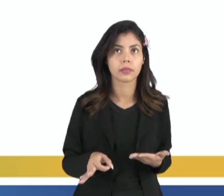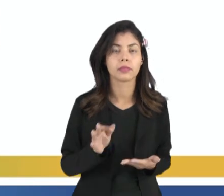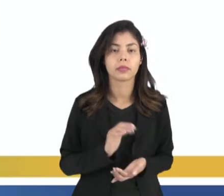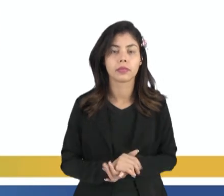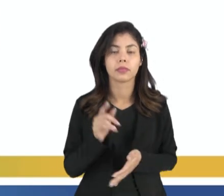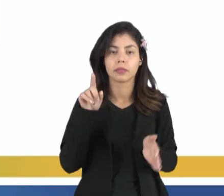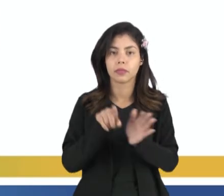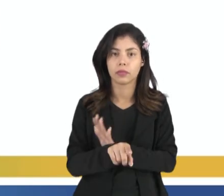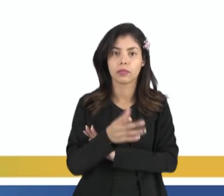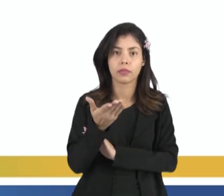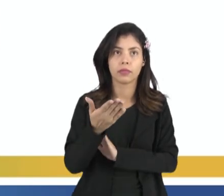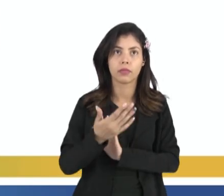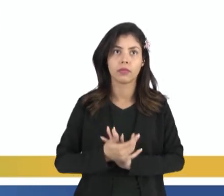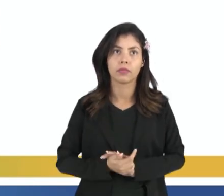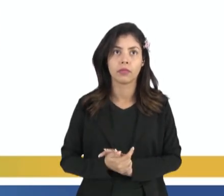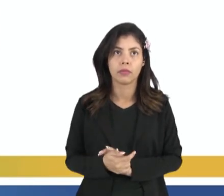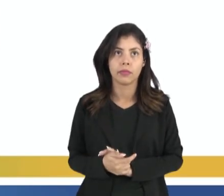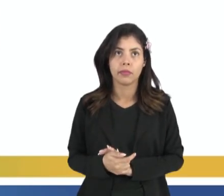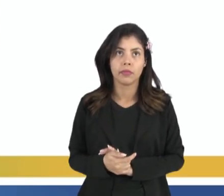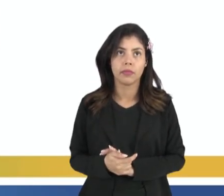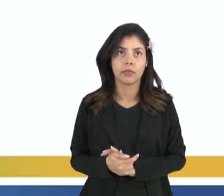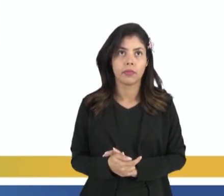dessas perguntas aí?